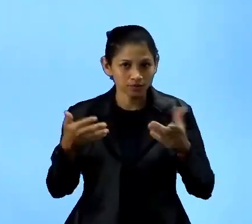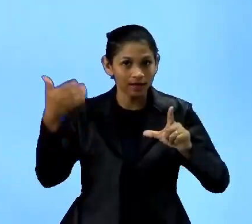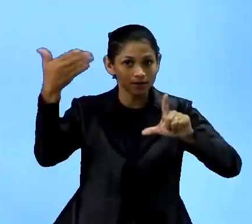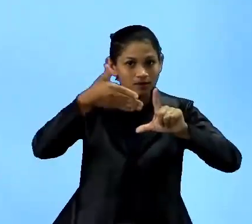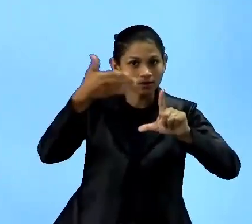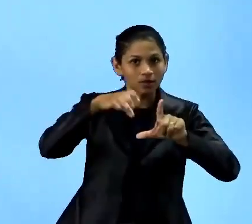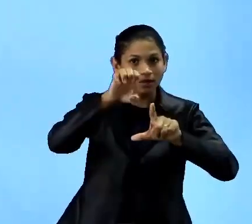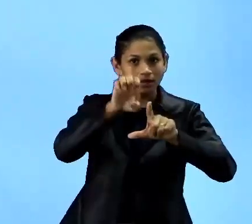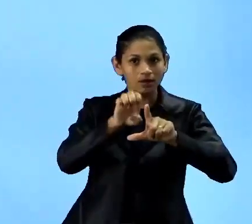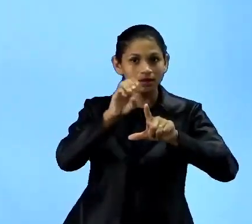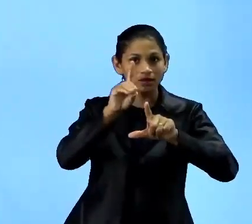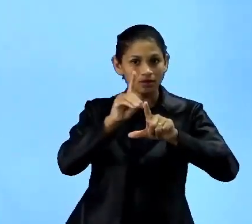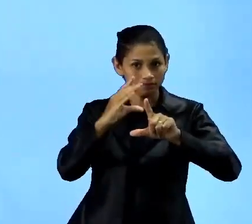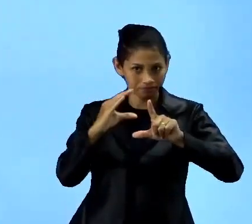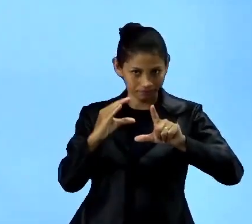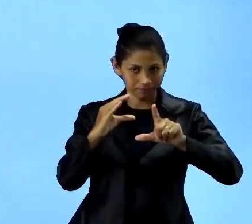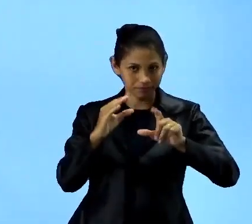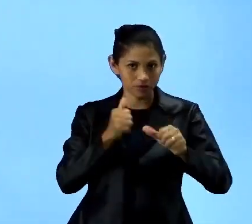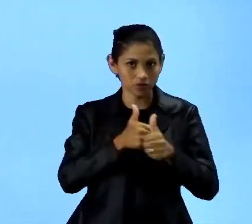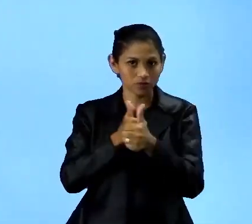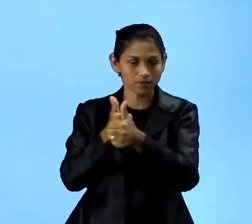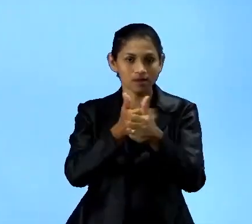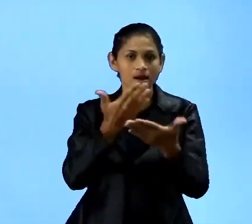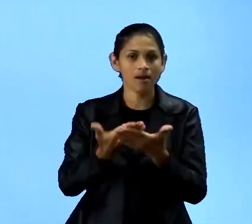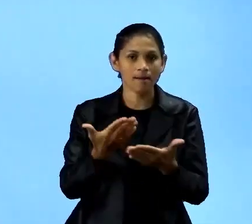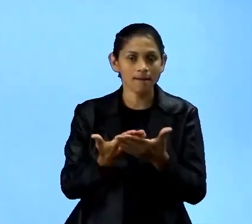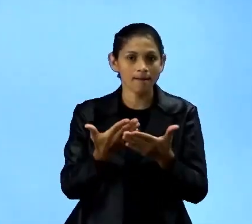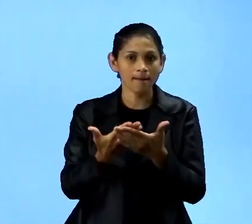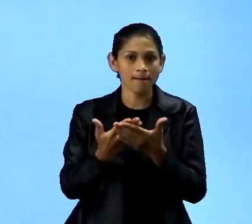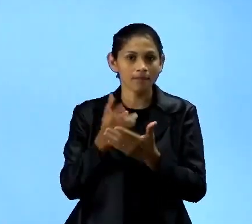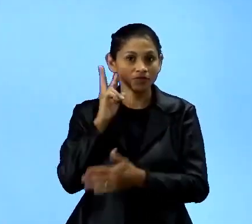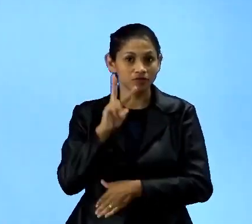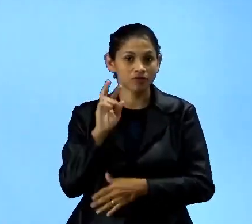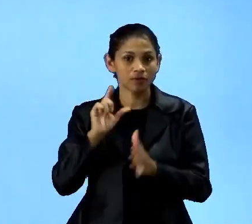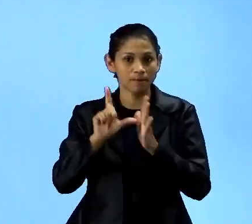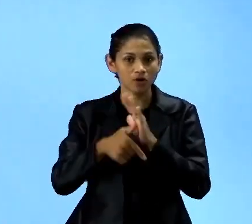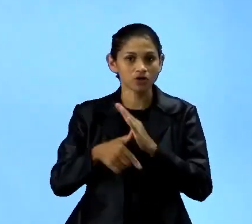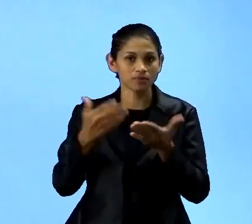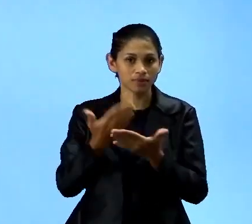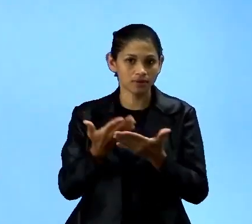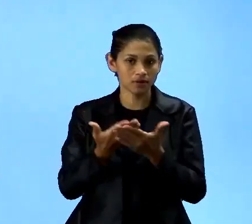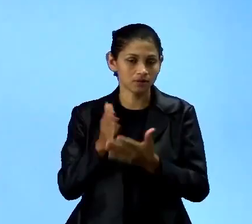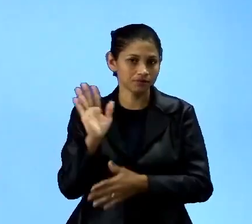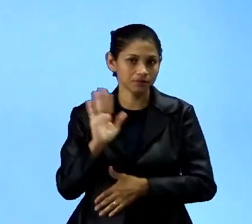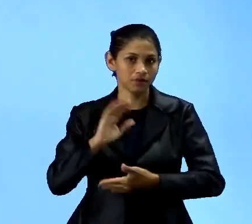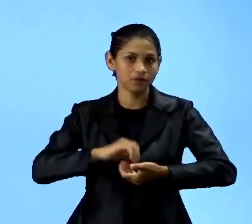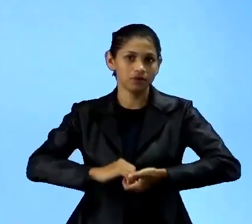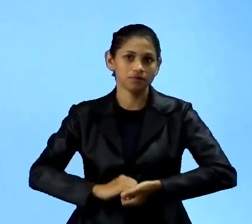plataforma Eduque para estar acompanhando nossas aulas. Nos vemos na próxima aula. Até lá!